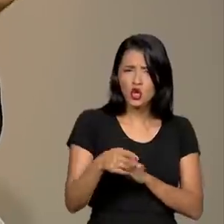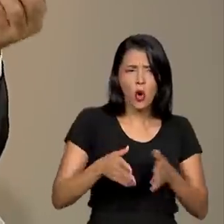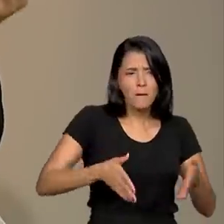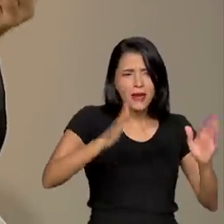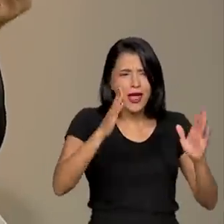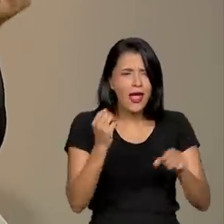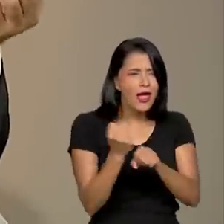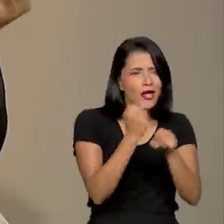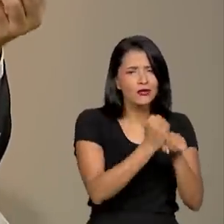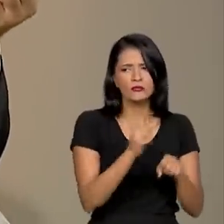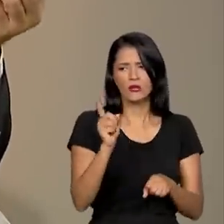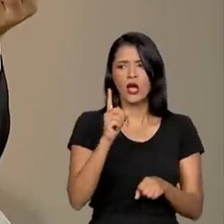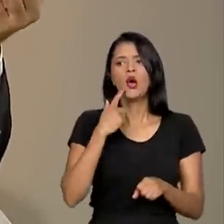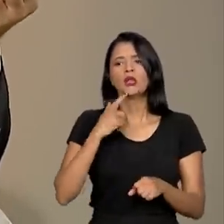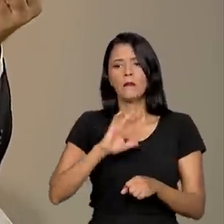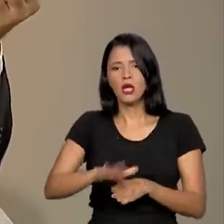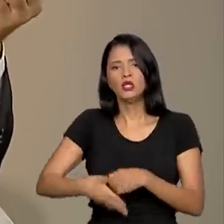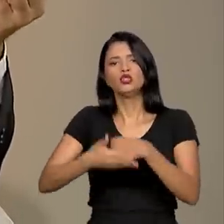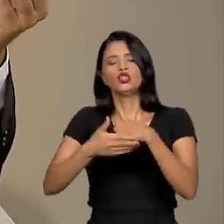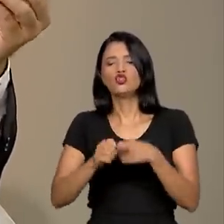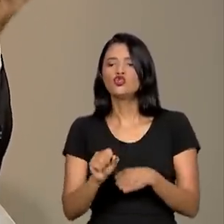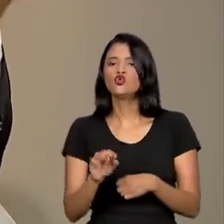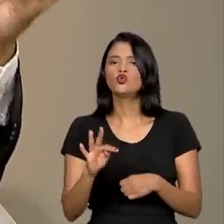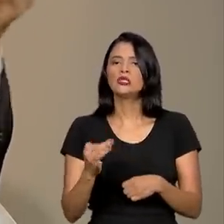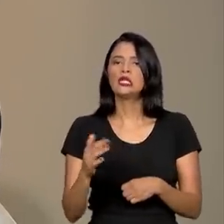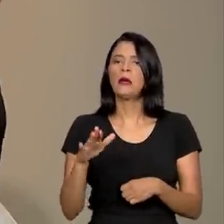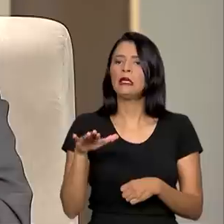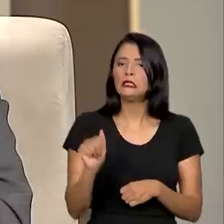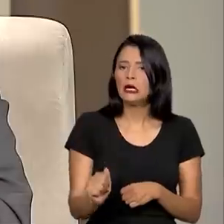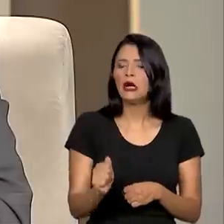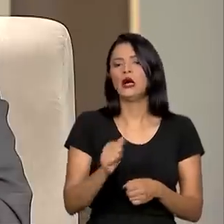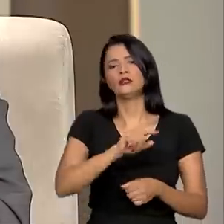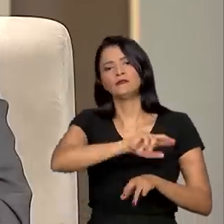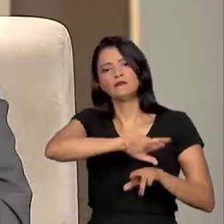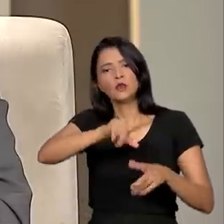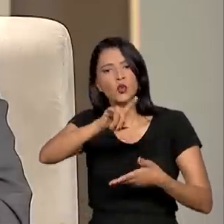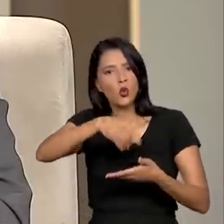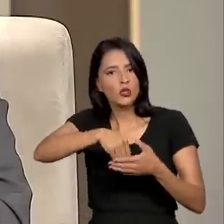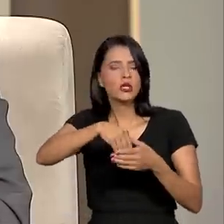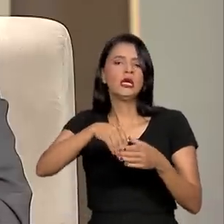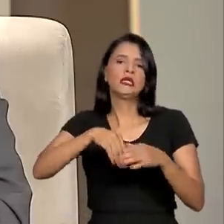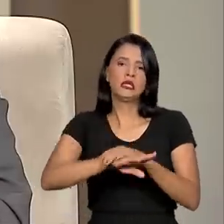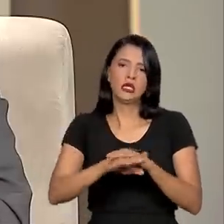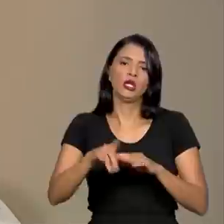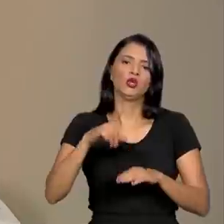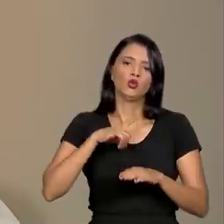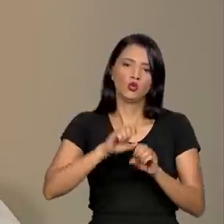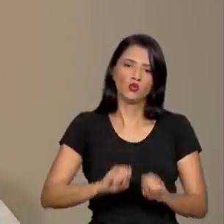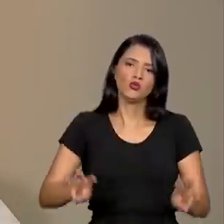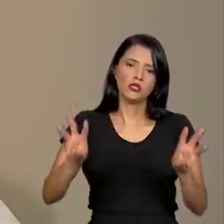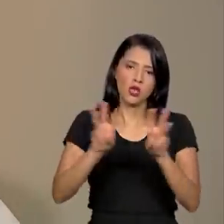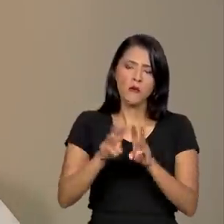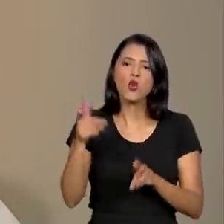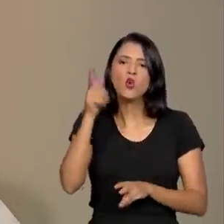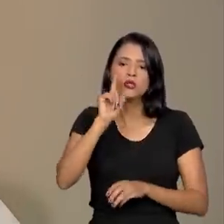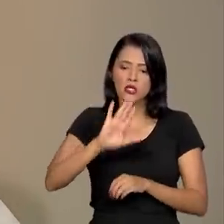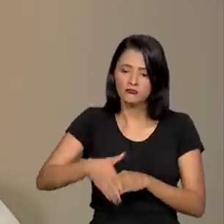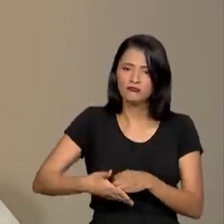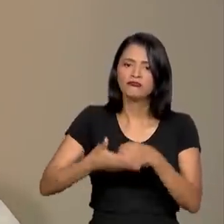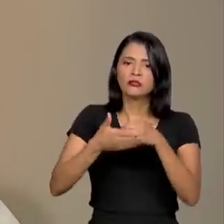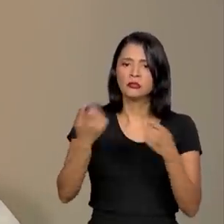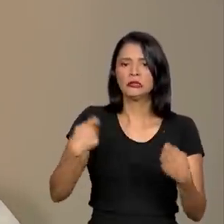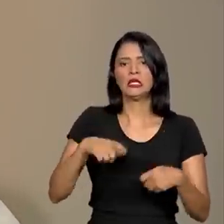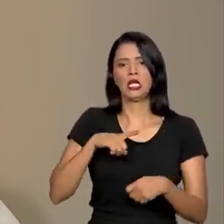pela sustentabilidade dos museus, do acervo museológico no país. E para ter sustentabilidade, temos de